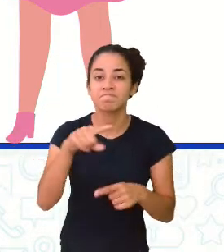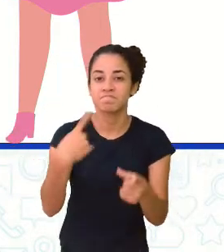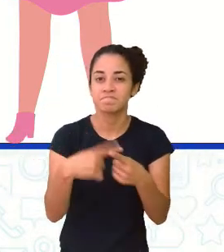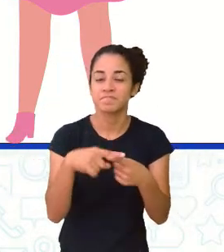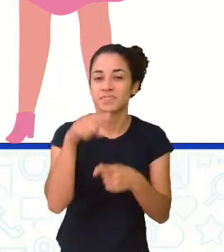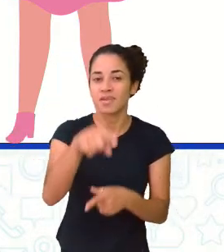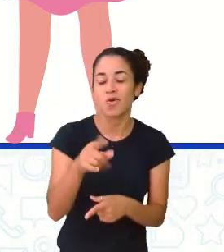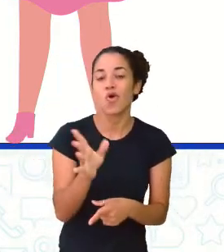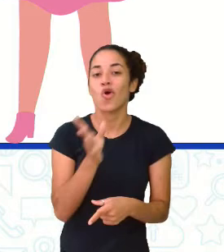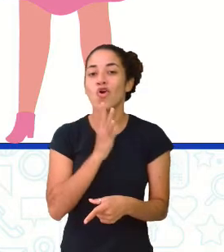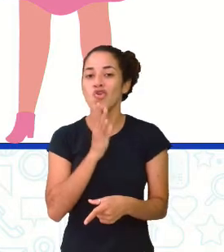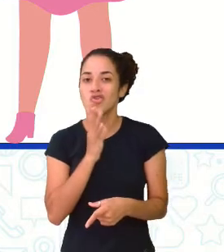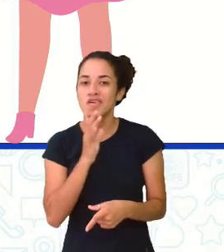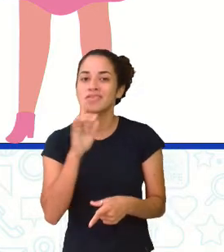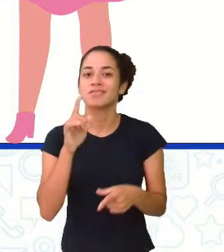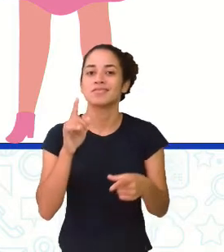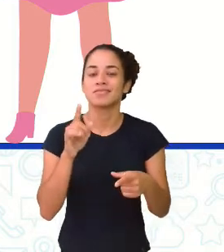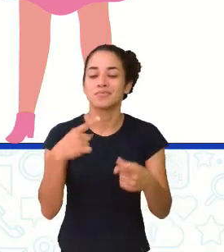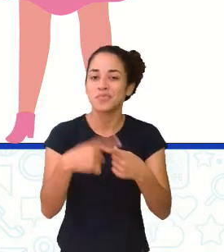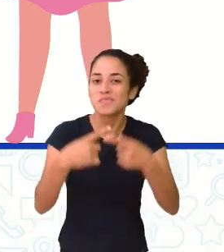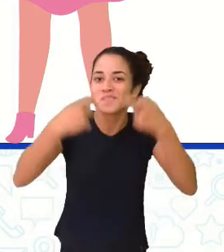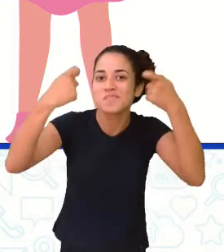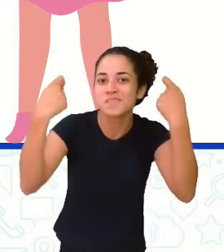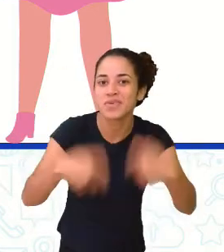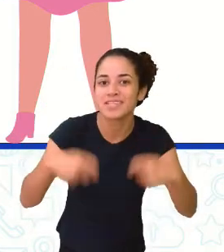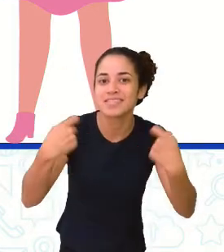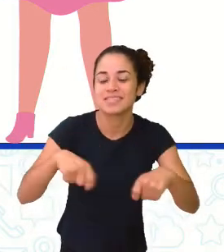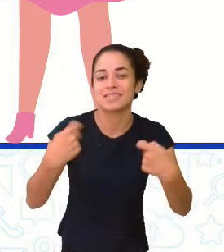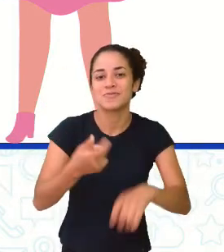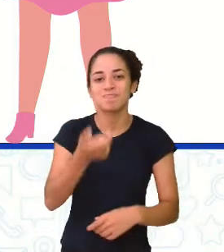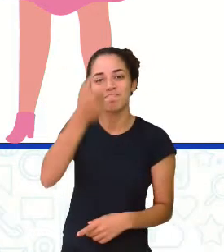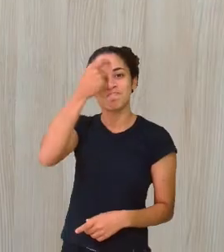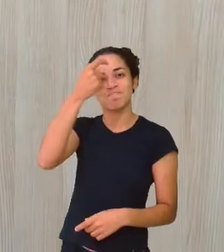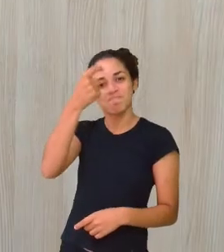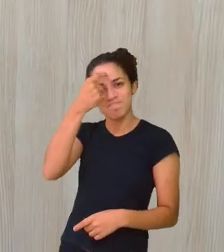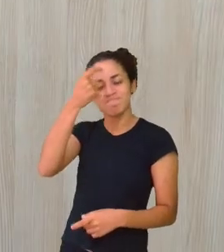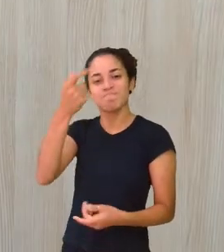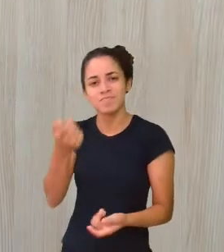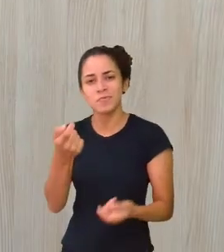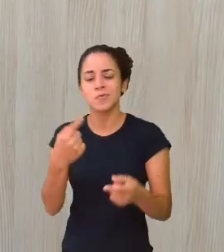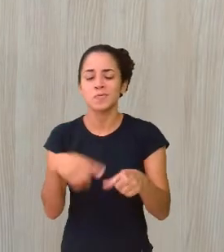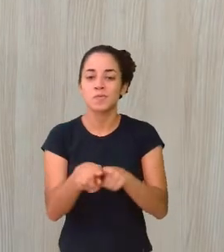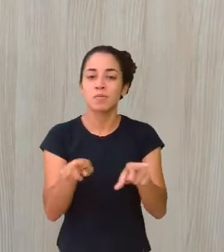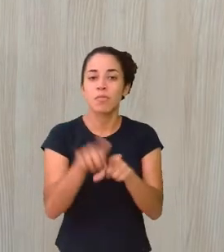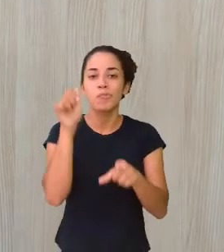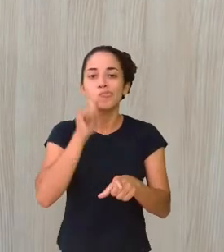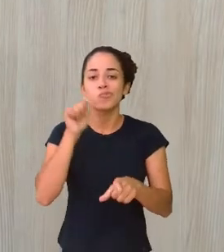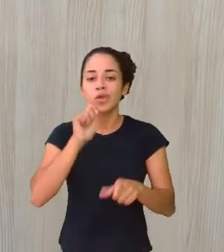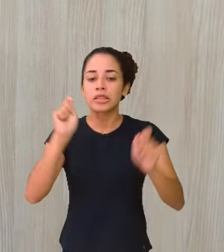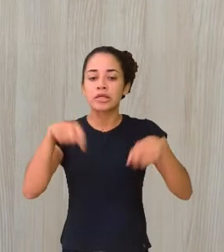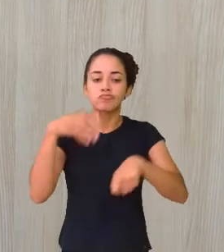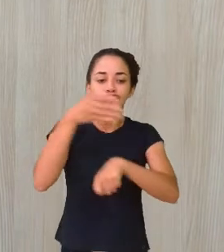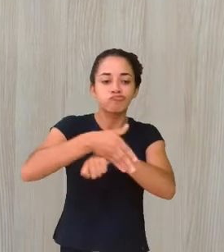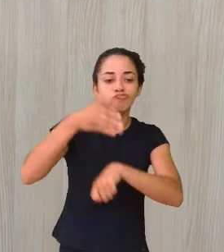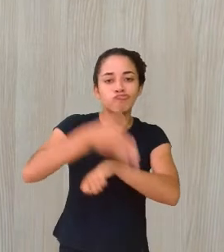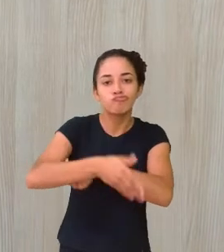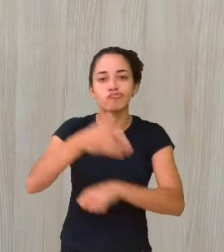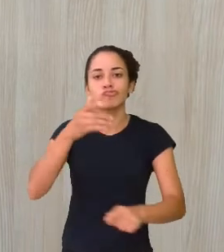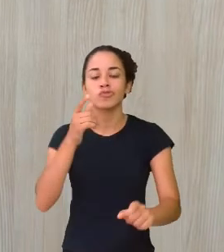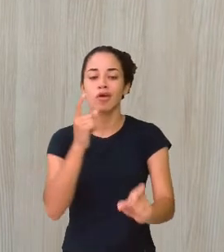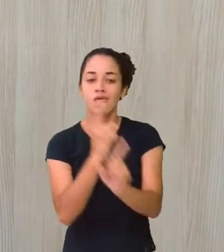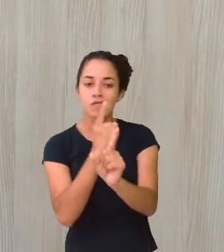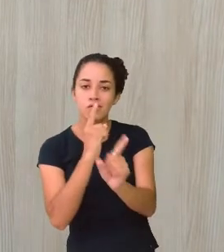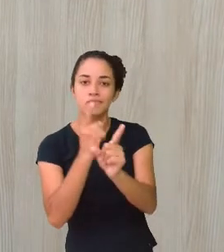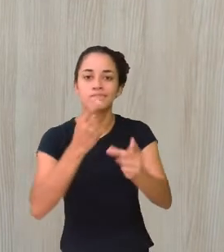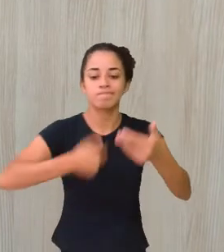muito conhecida e partiu dessa necessidade realmente de conscientização e para que as mulheres tivessem acesso ao diagnóstico e o tratamento,